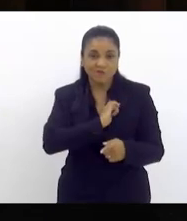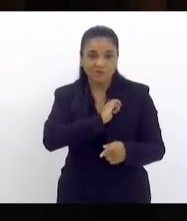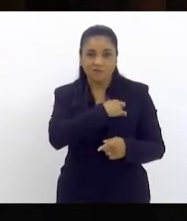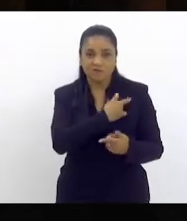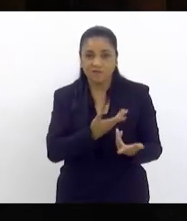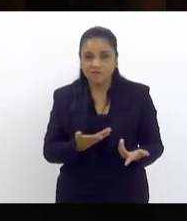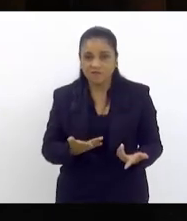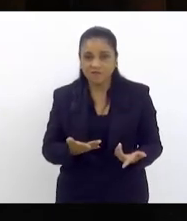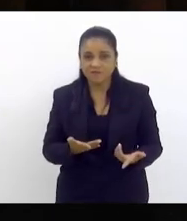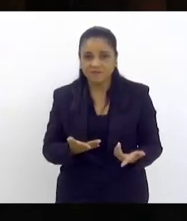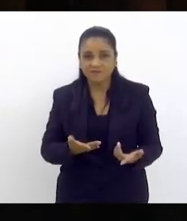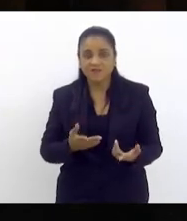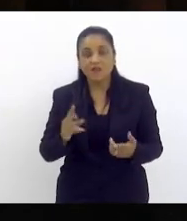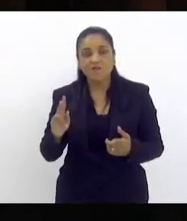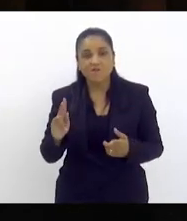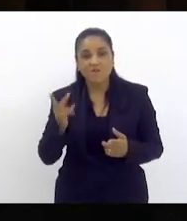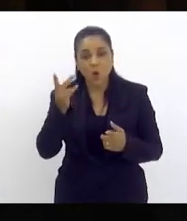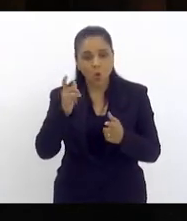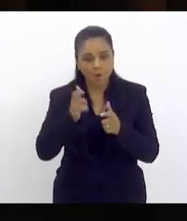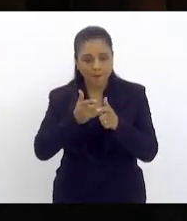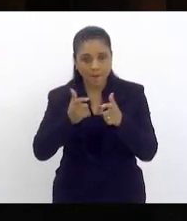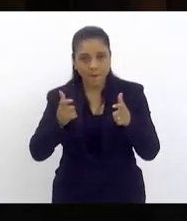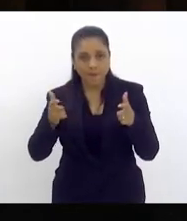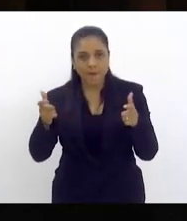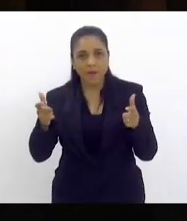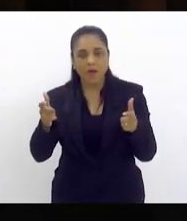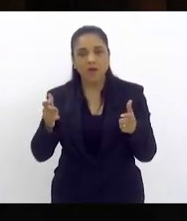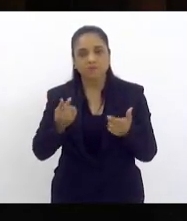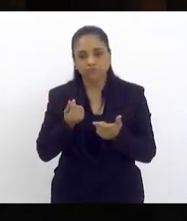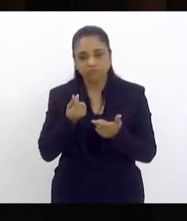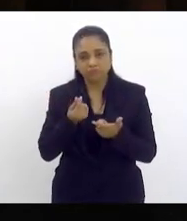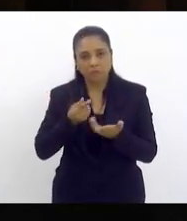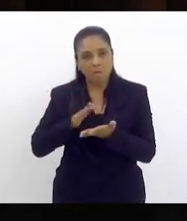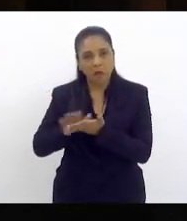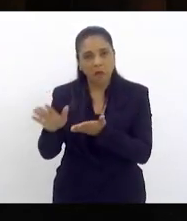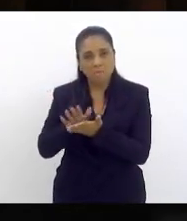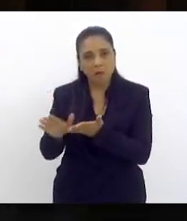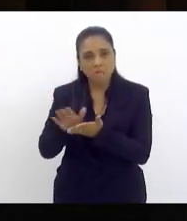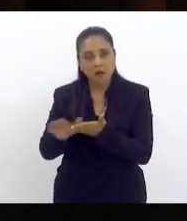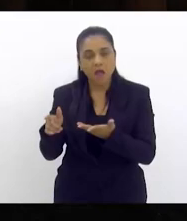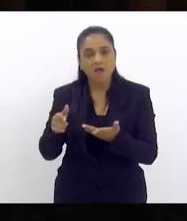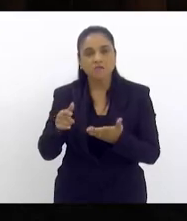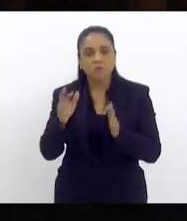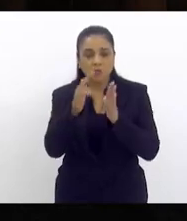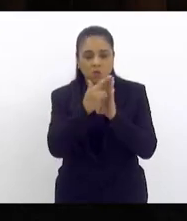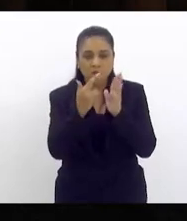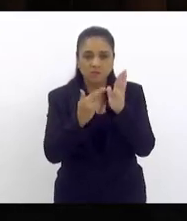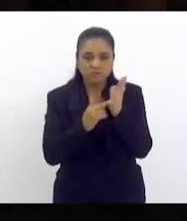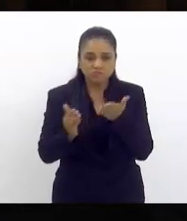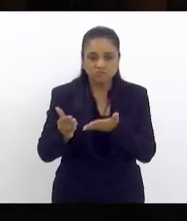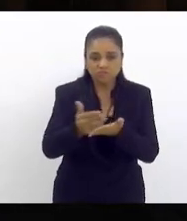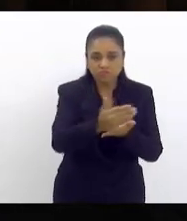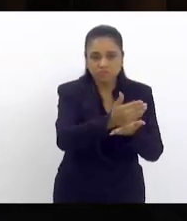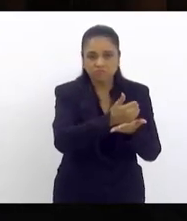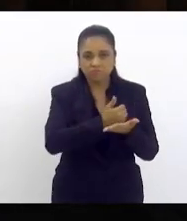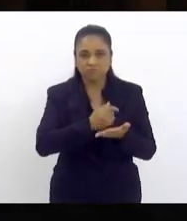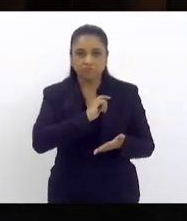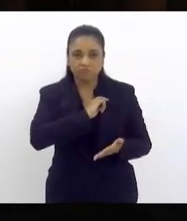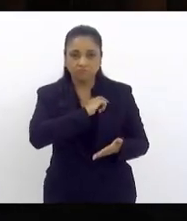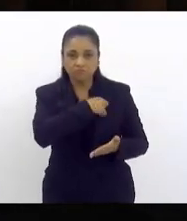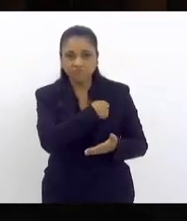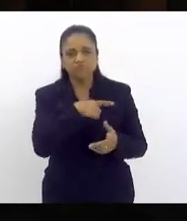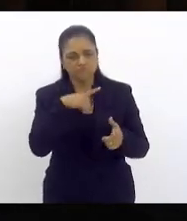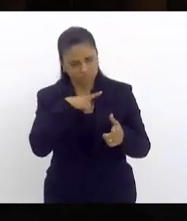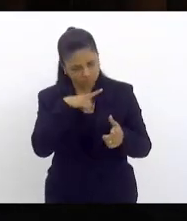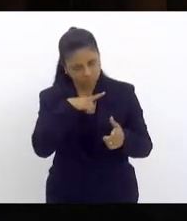seríssimo. São valores crescentes que, por incrível que pareça, no regime de recuperação fiscal, há